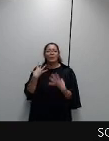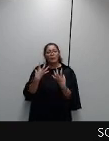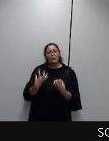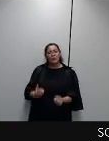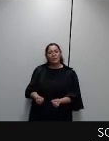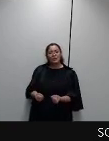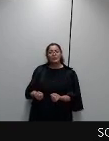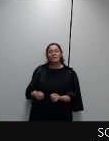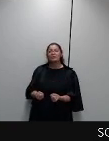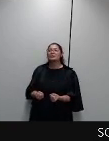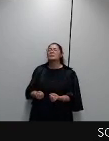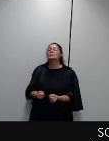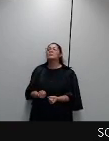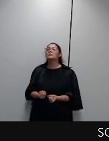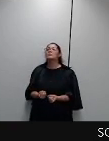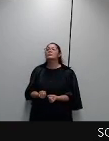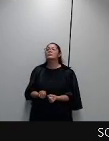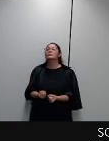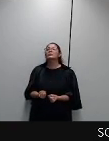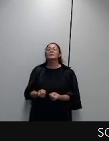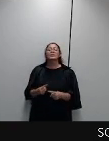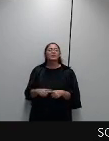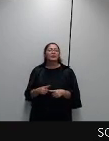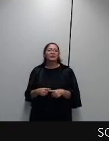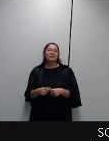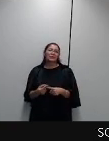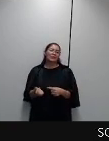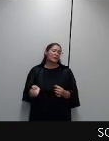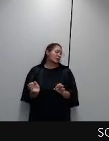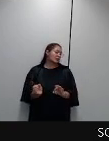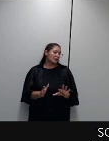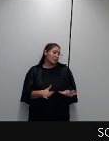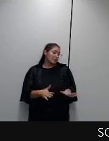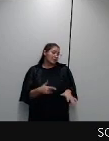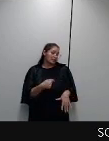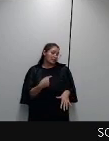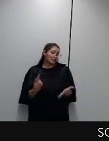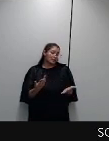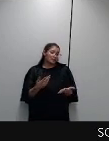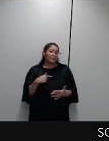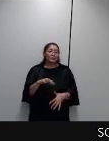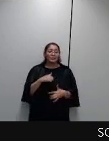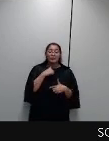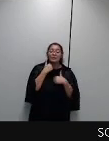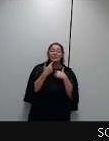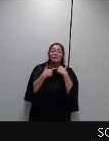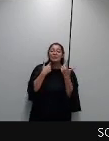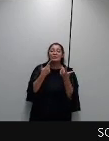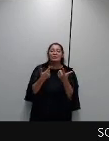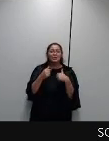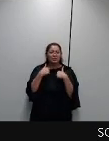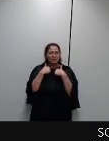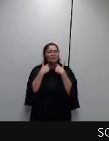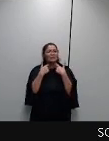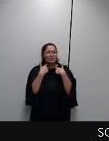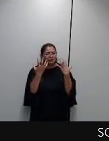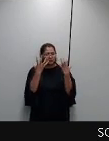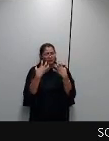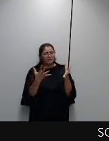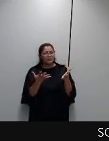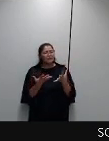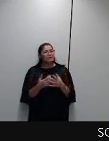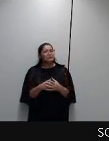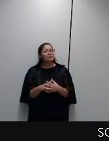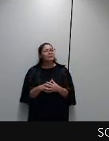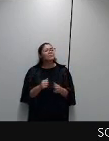vou subir Nike a sobrancelha foi revelada é o que eu desejo exemplo sinceramente que você faça isso porque